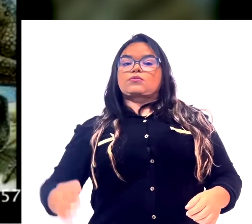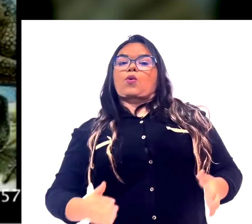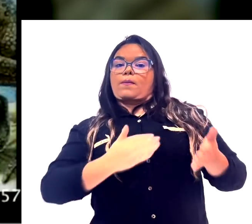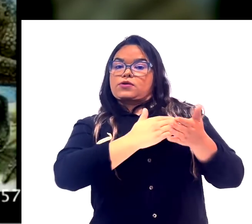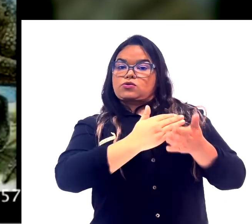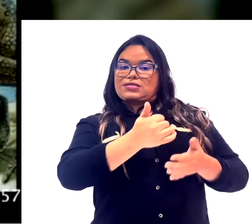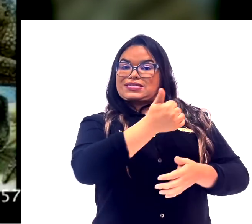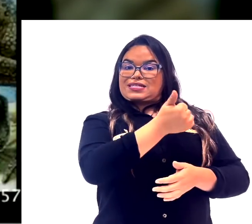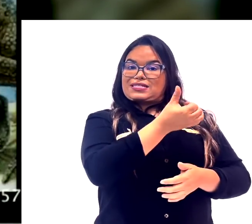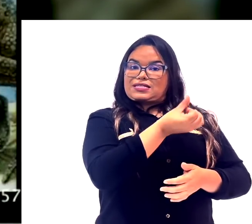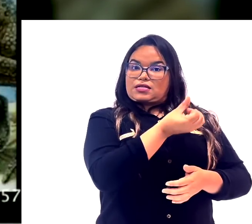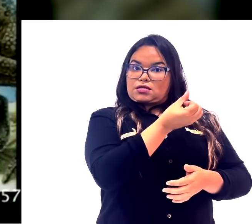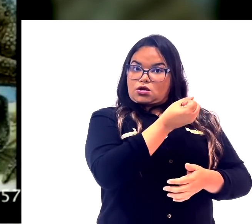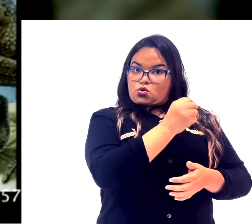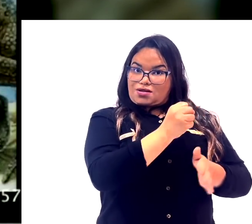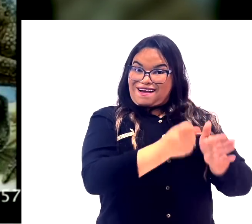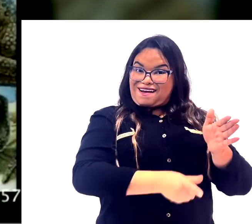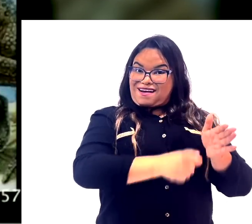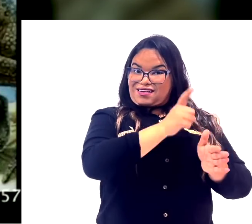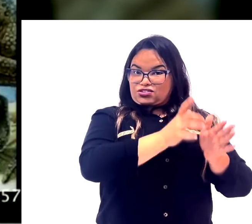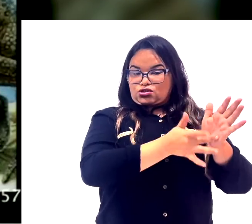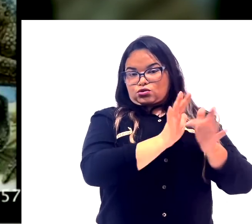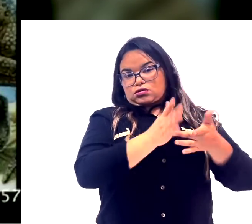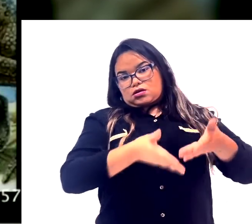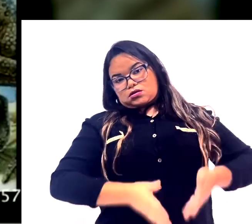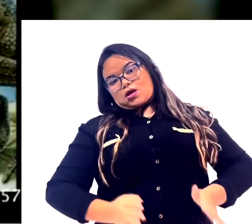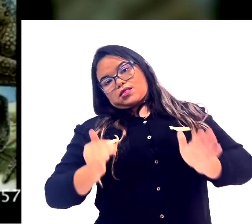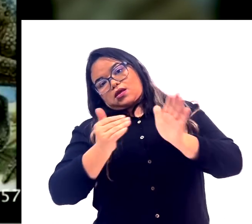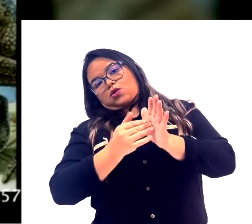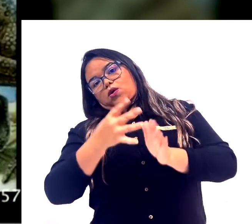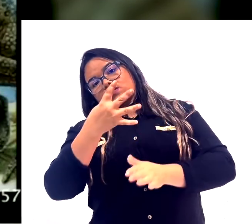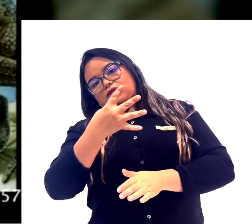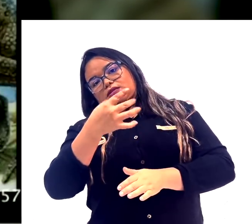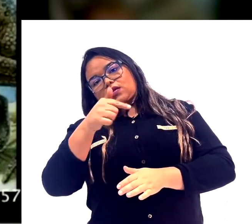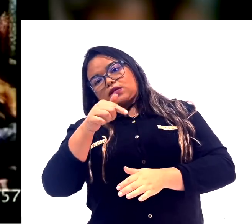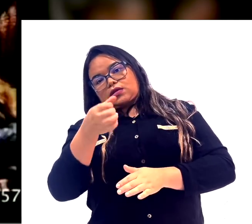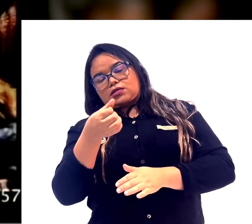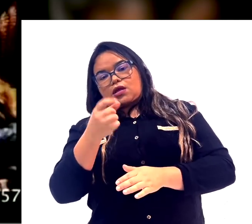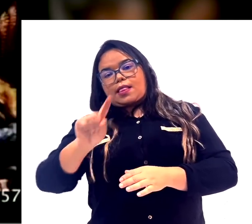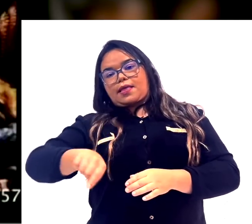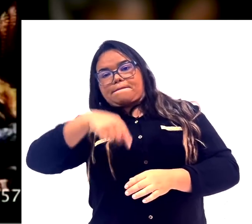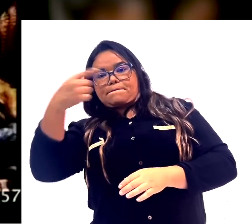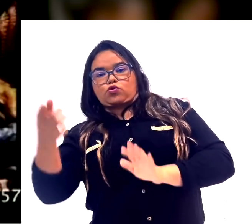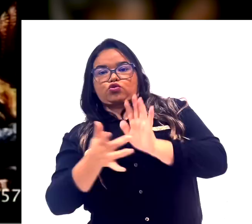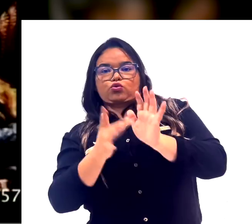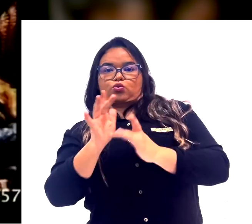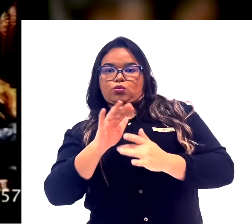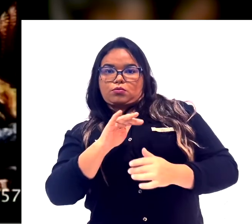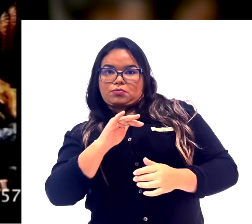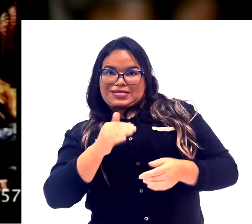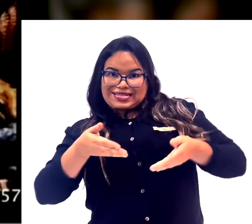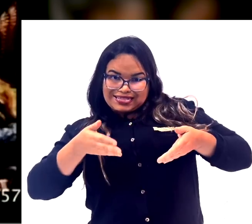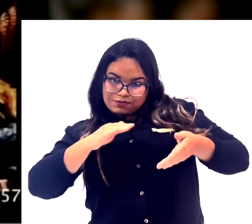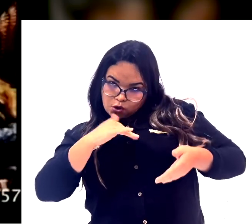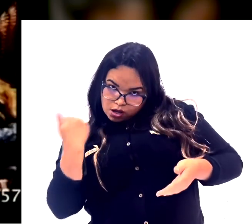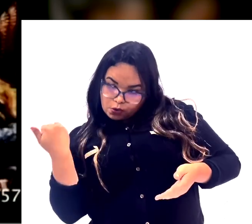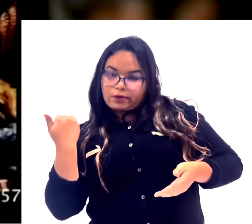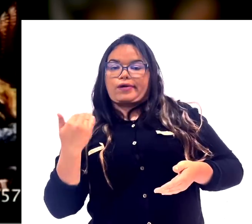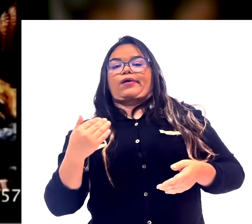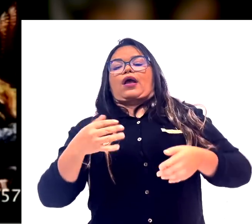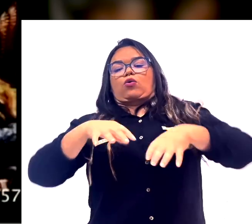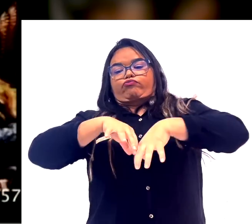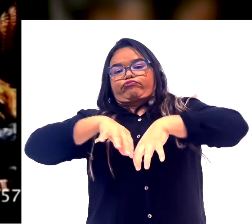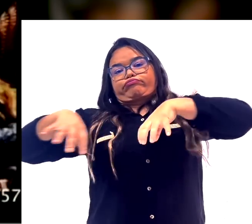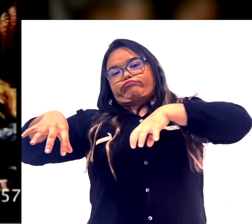a.C. a 476 depois de Cristo. Então foi dividida, assim que temos exatamente a